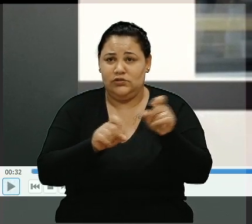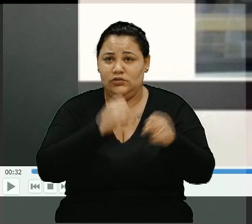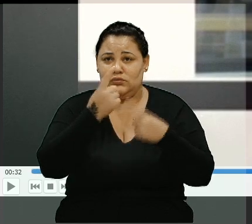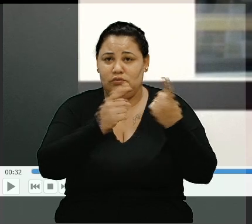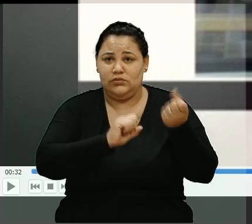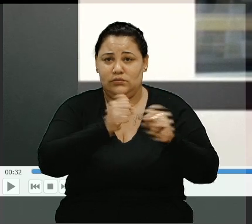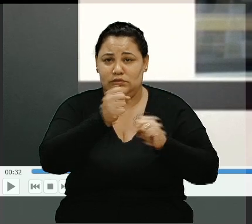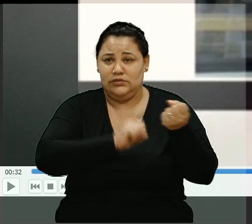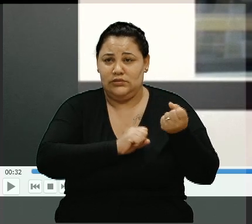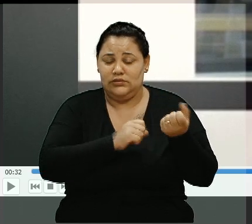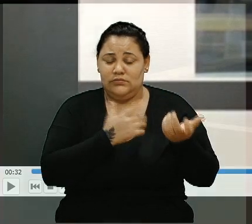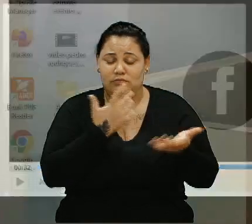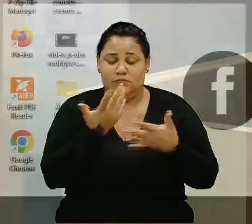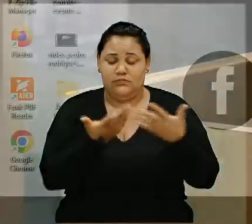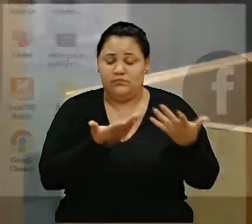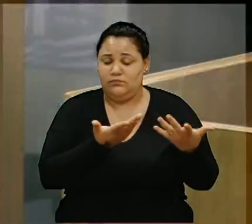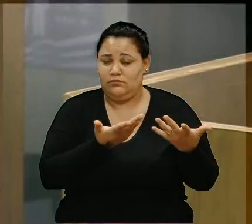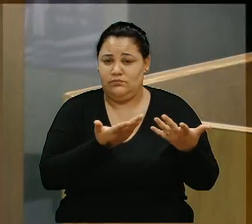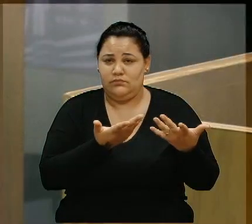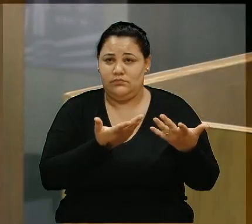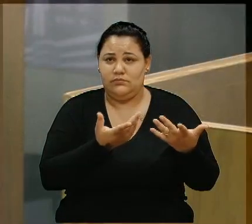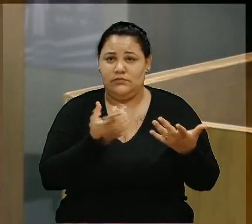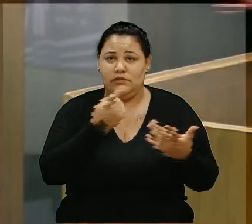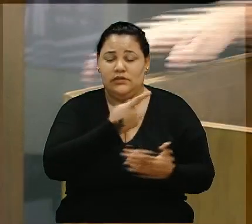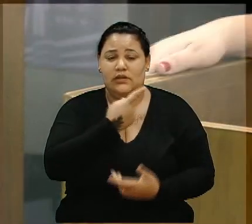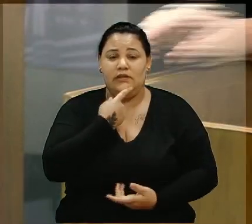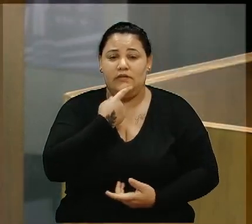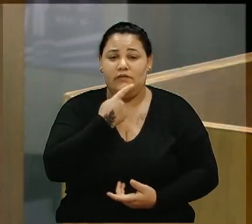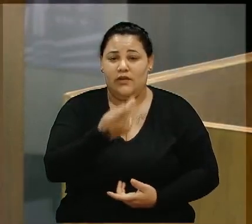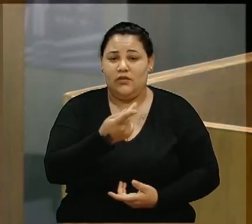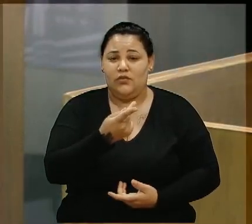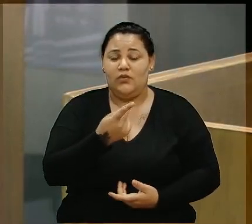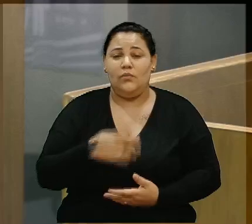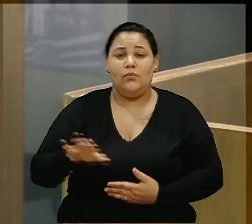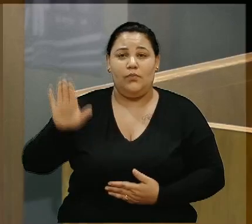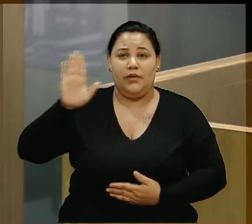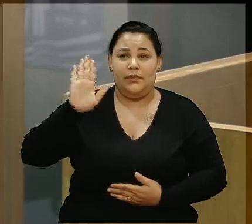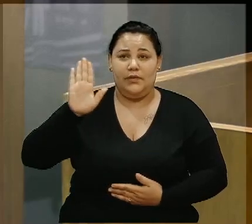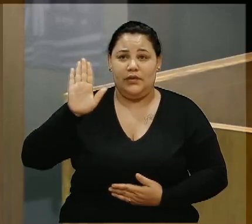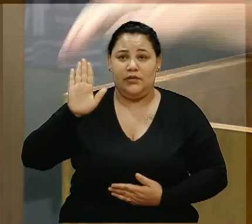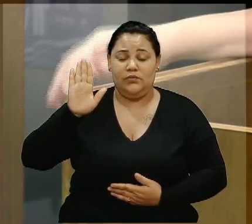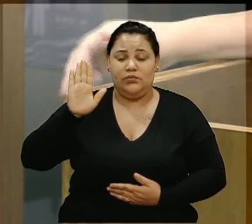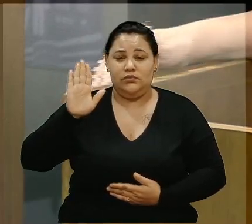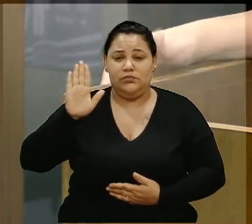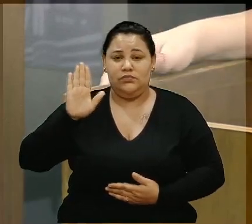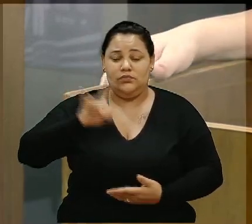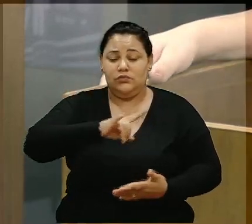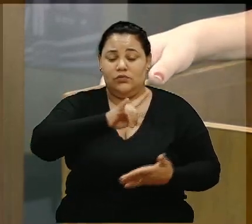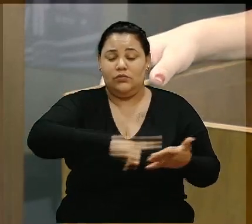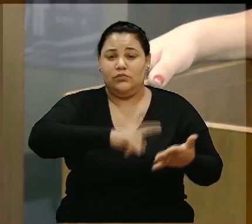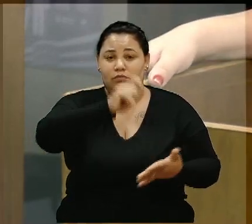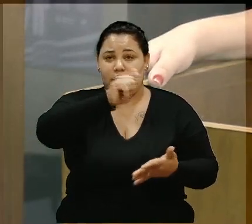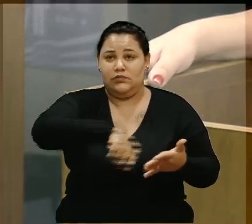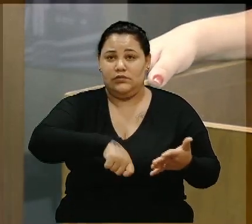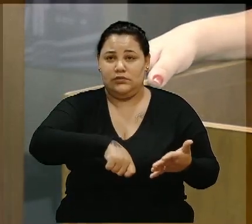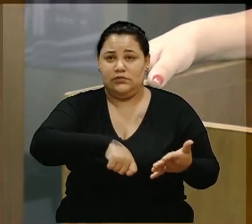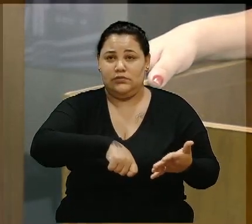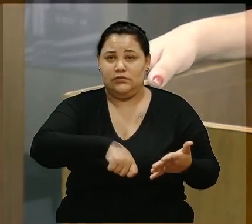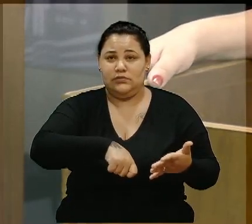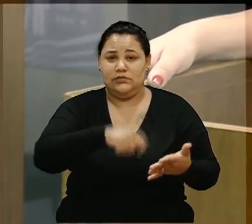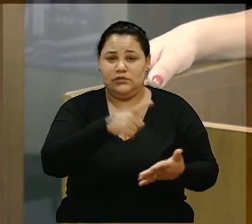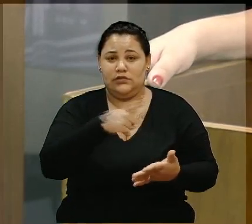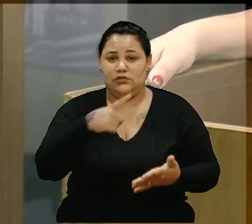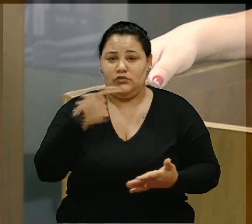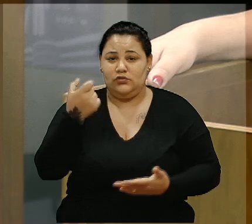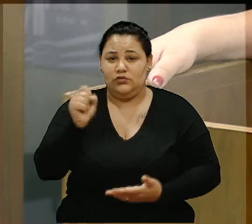empresários. Pode tirar, Paulo. Aqui ele falava e ele prometeu, tem documento assinado, que a 118